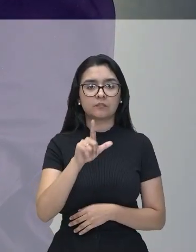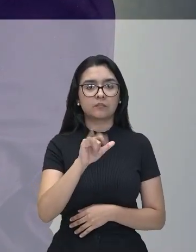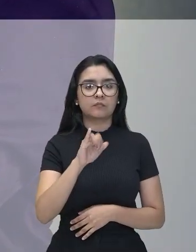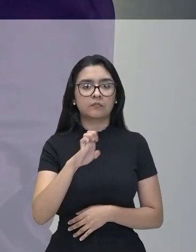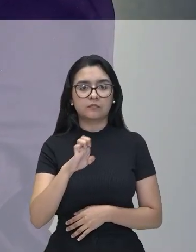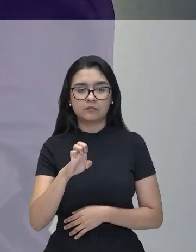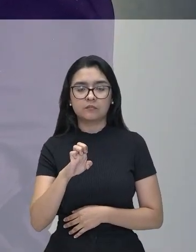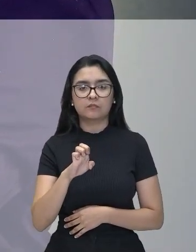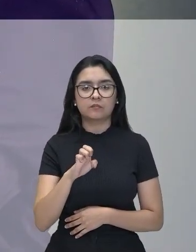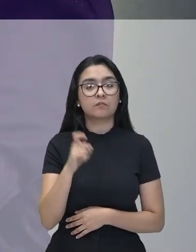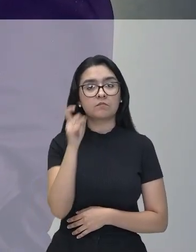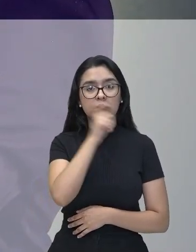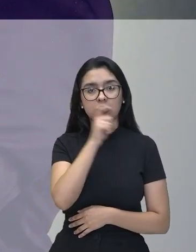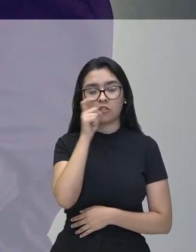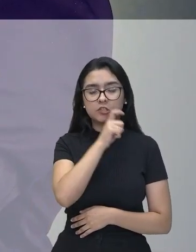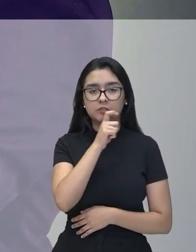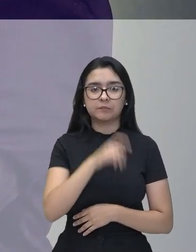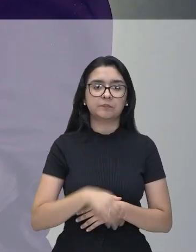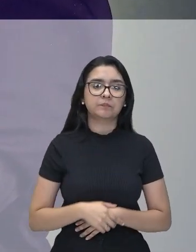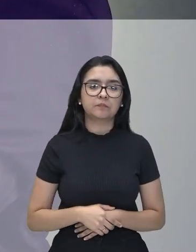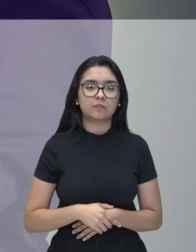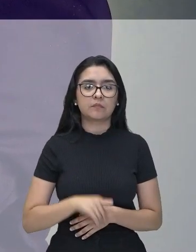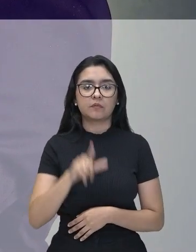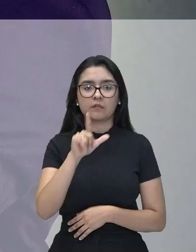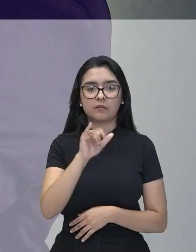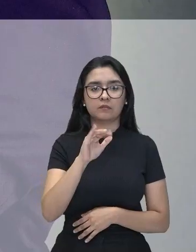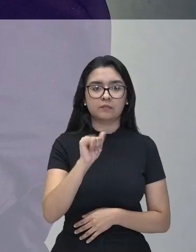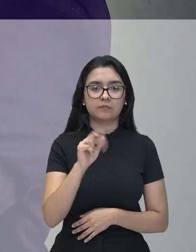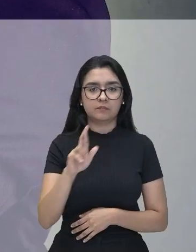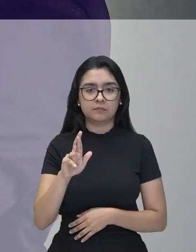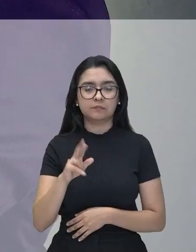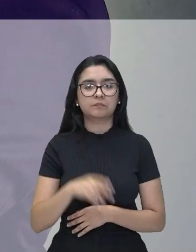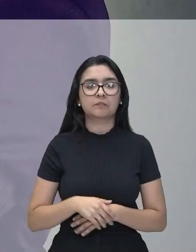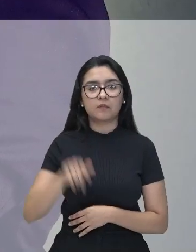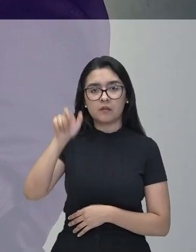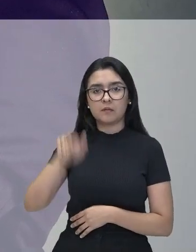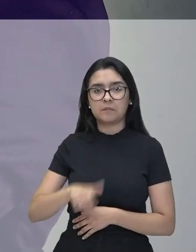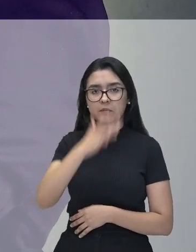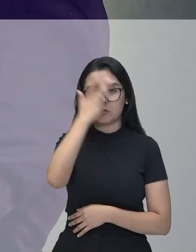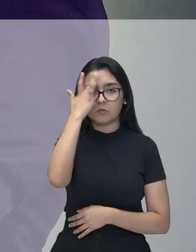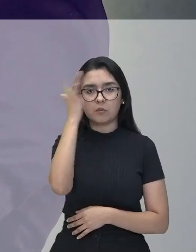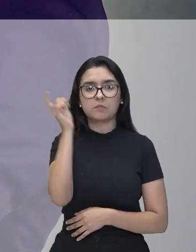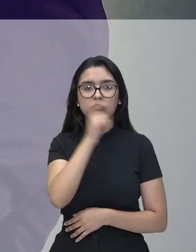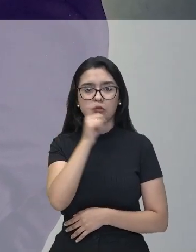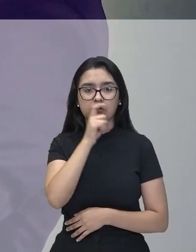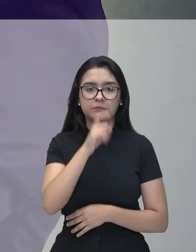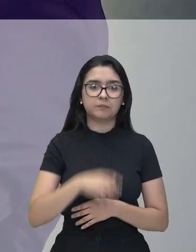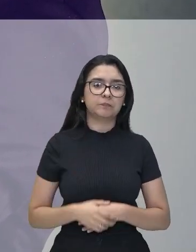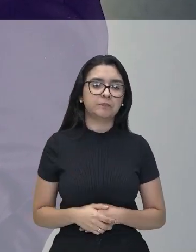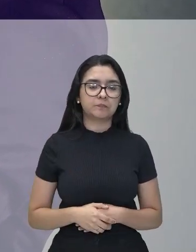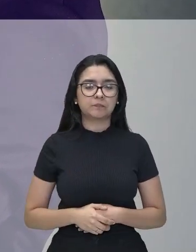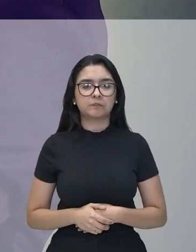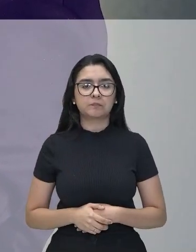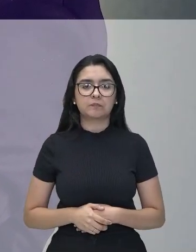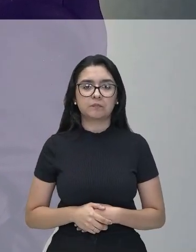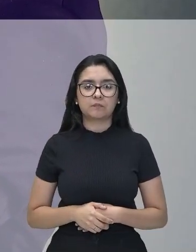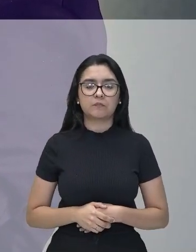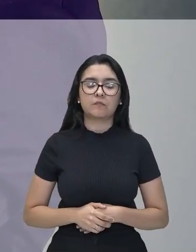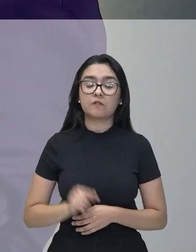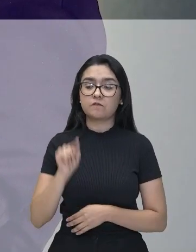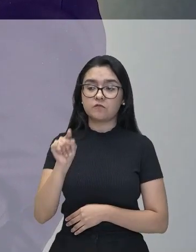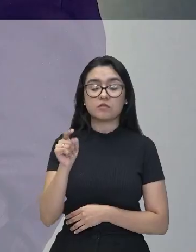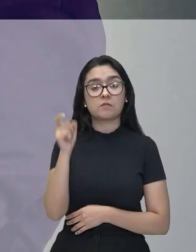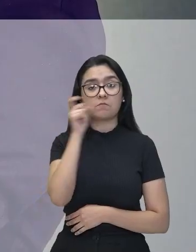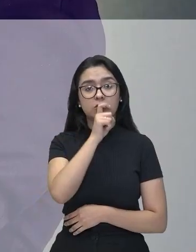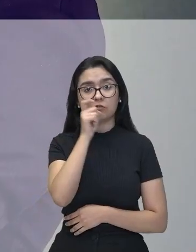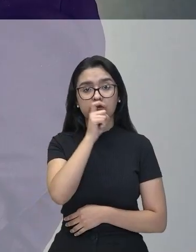Lie, mentir. Liar, mentiroso. You're a liar. Você